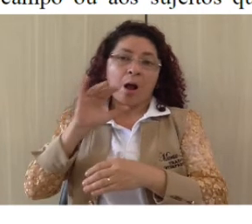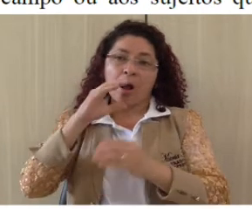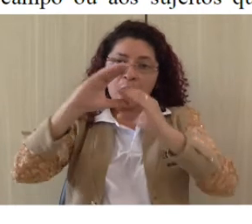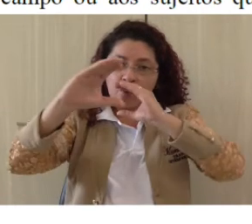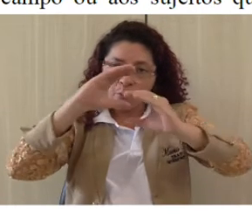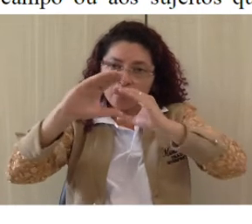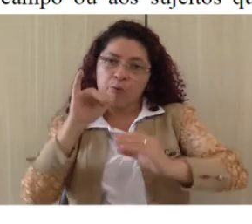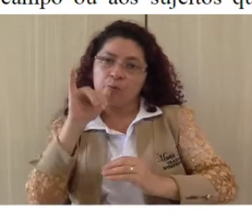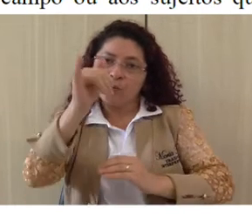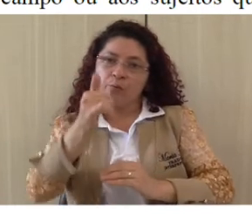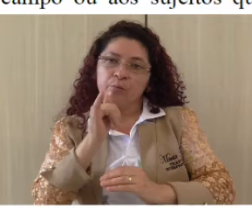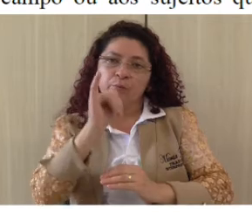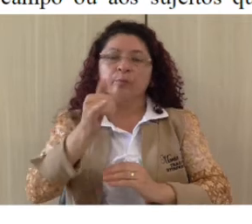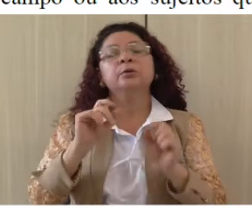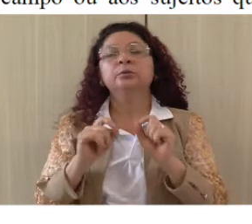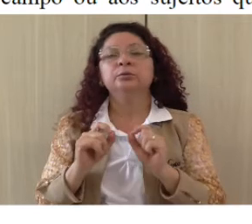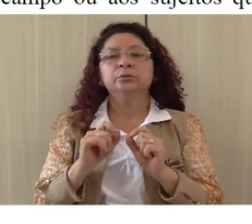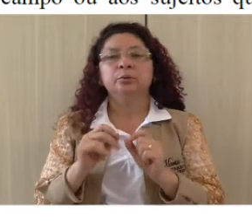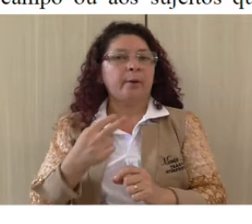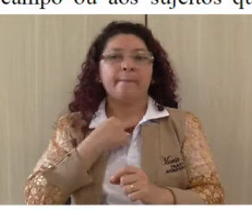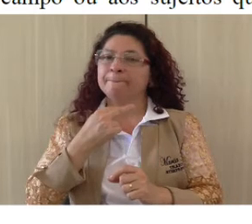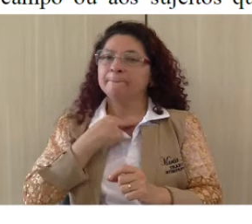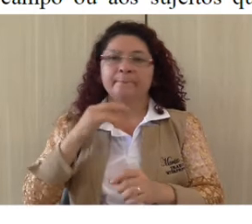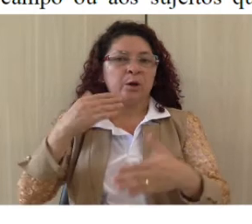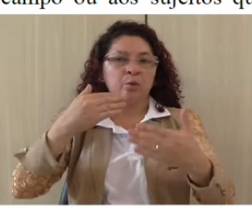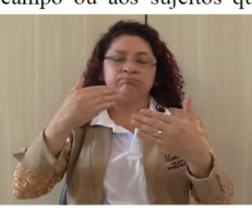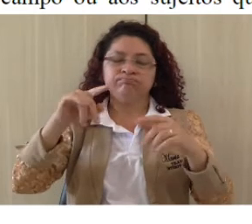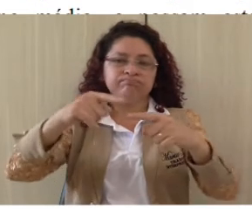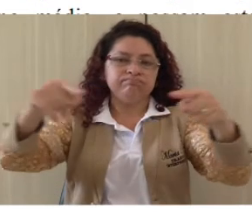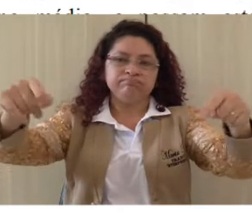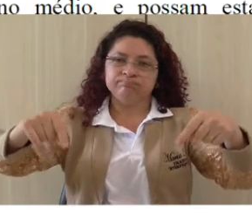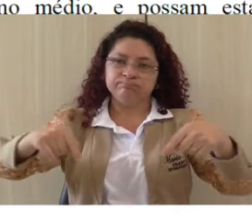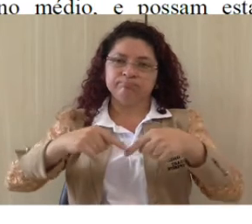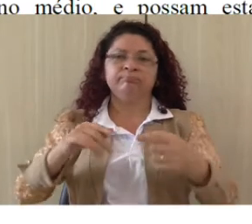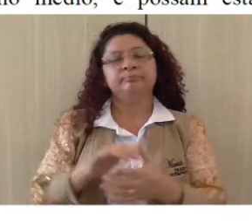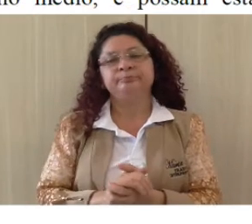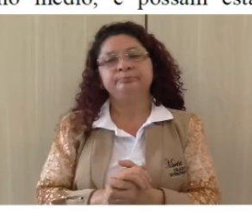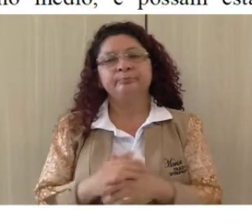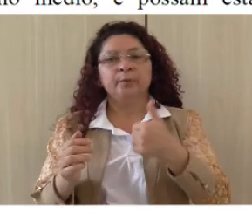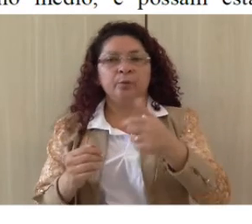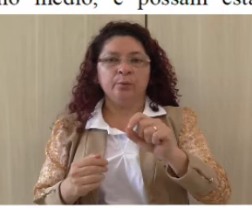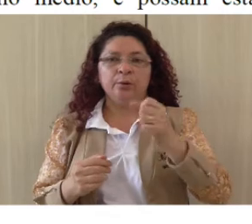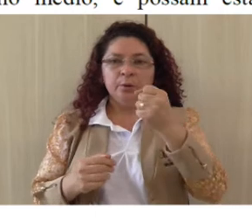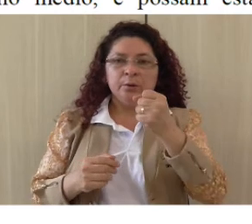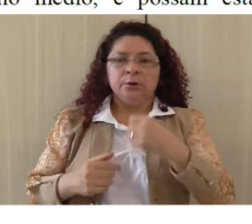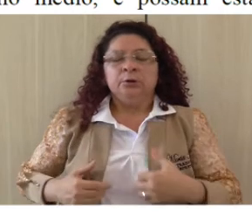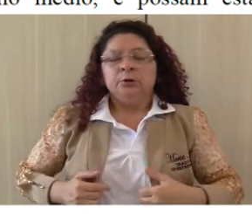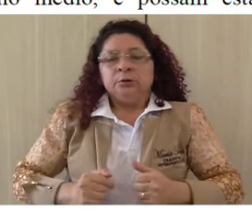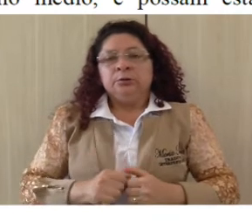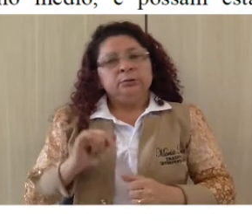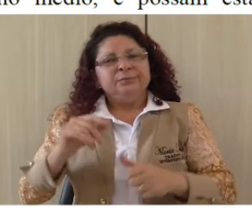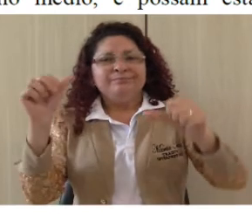comunicado ou comunicada sobre a não formação da turma. Item 1.8.